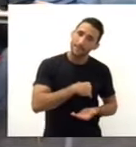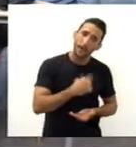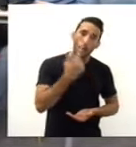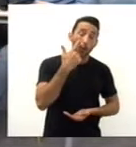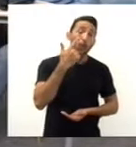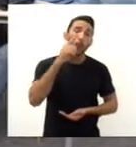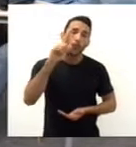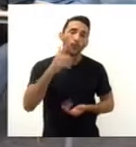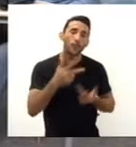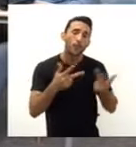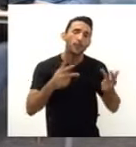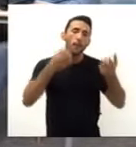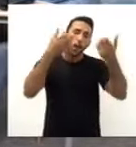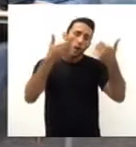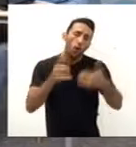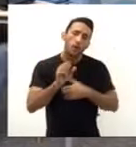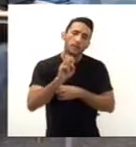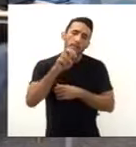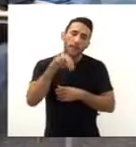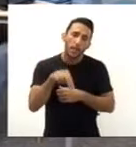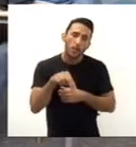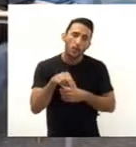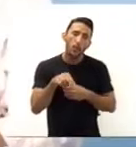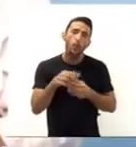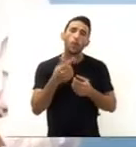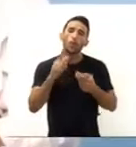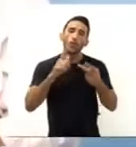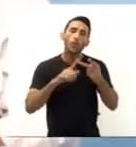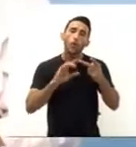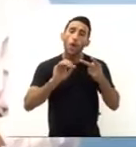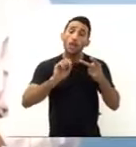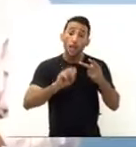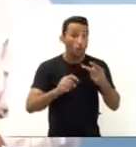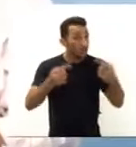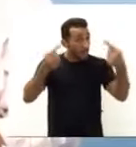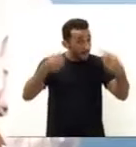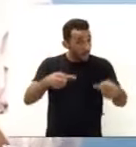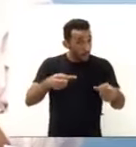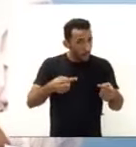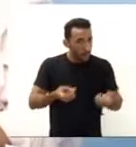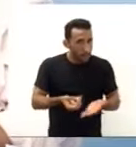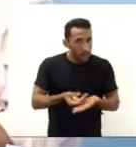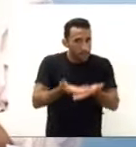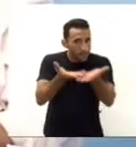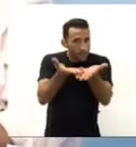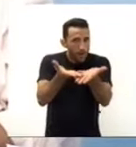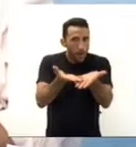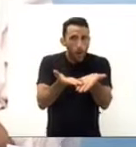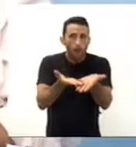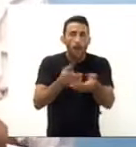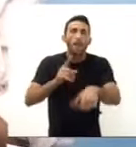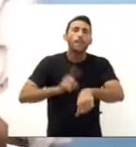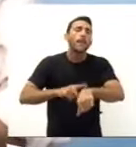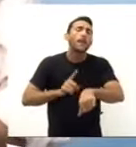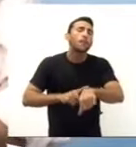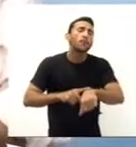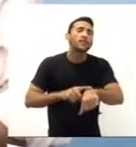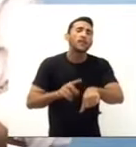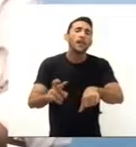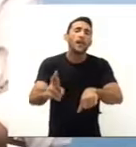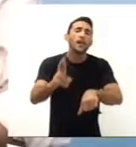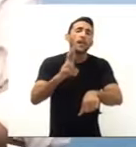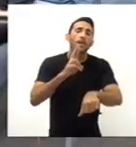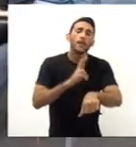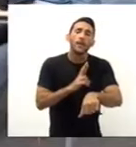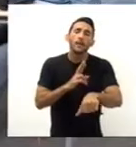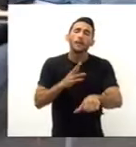aí o seno, o cosseno. Agora um desafio para vocês, tá? Vamos dar quanto tempo para um desafiozinho